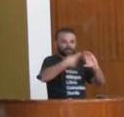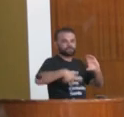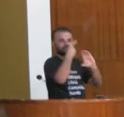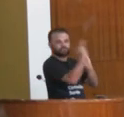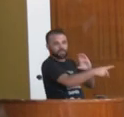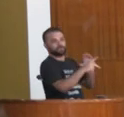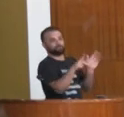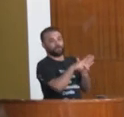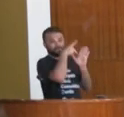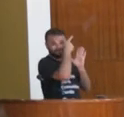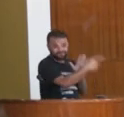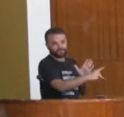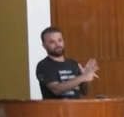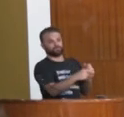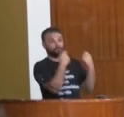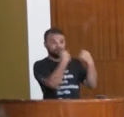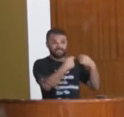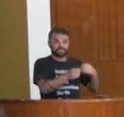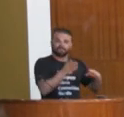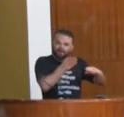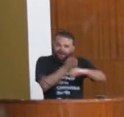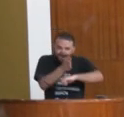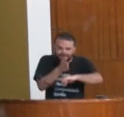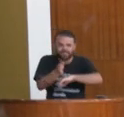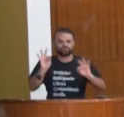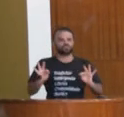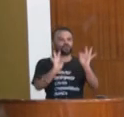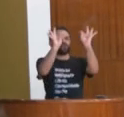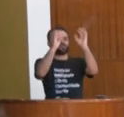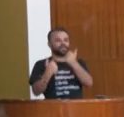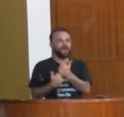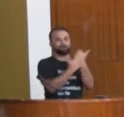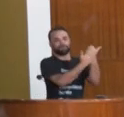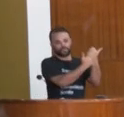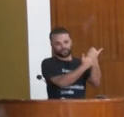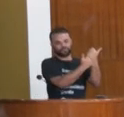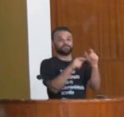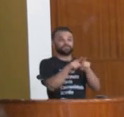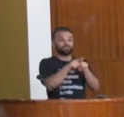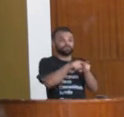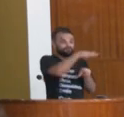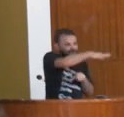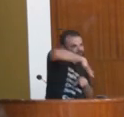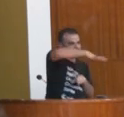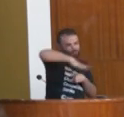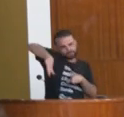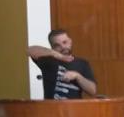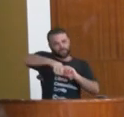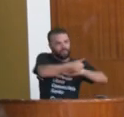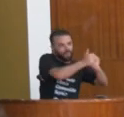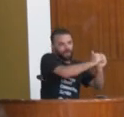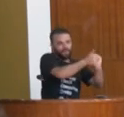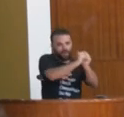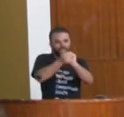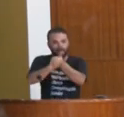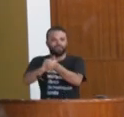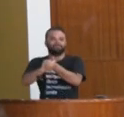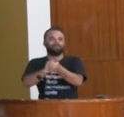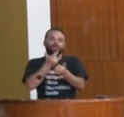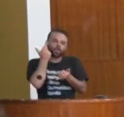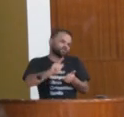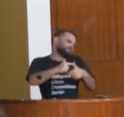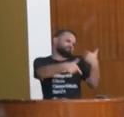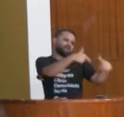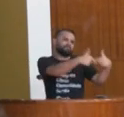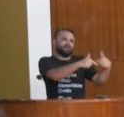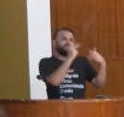às tecnologias assistivas e espaços adaptados para desenvolver suas funções, como